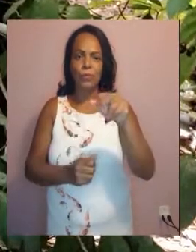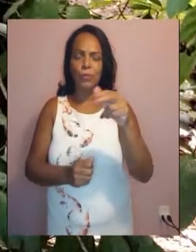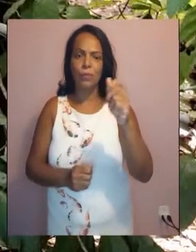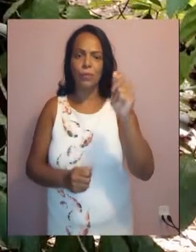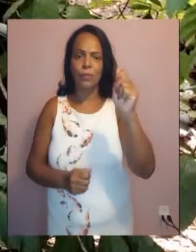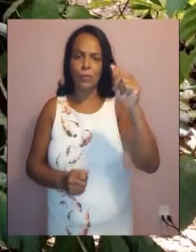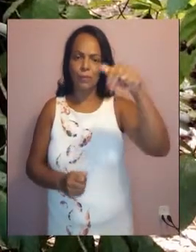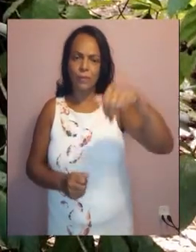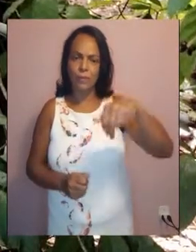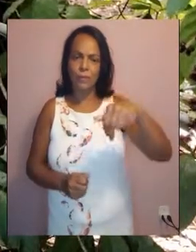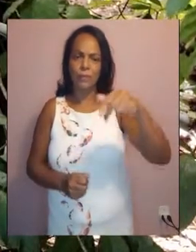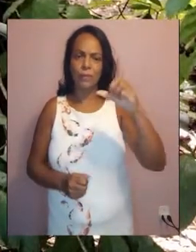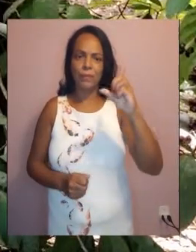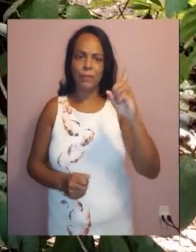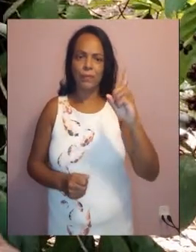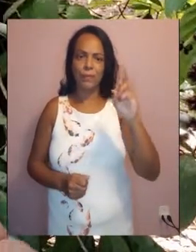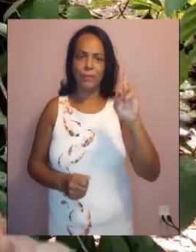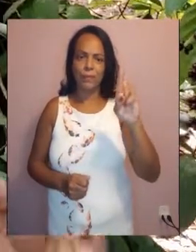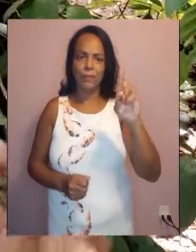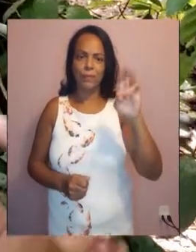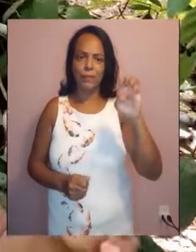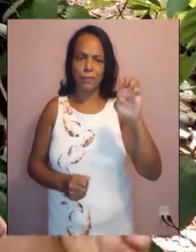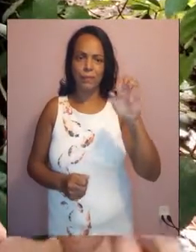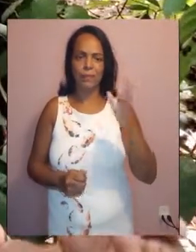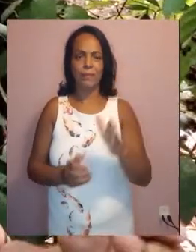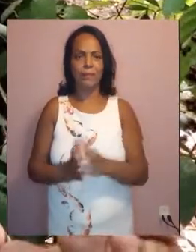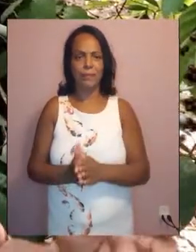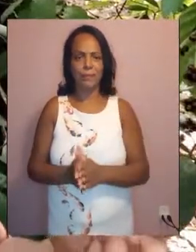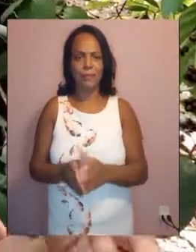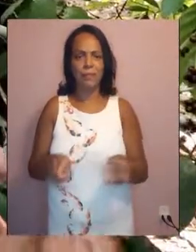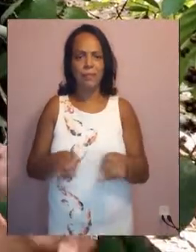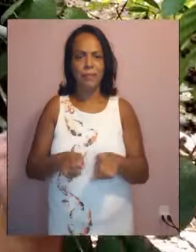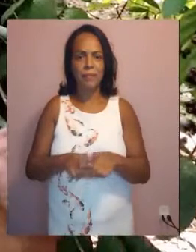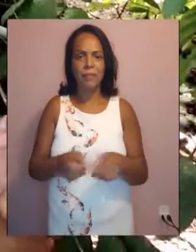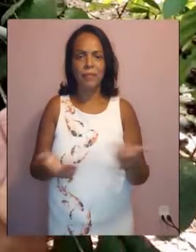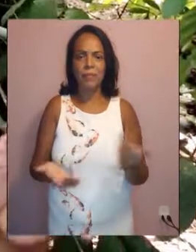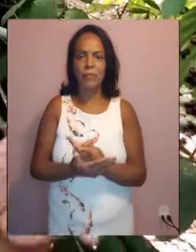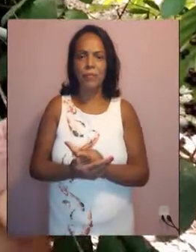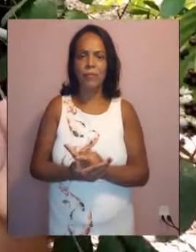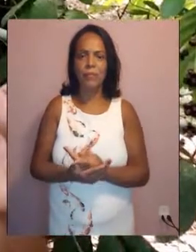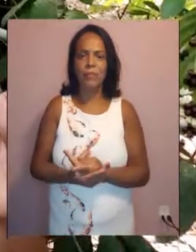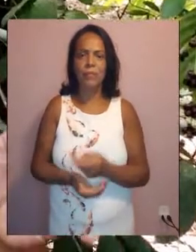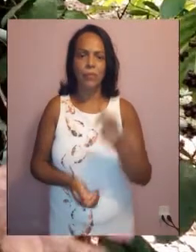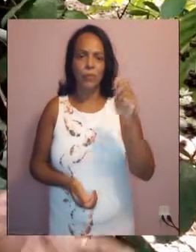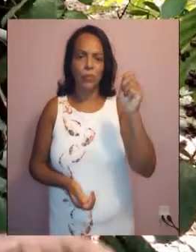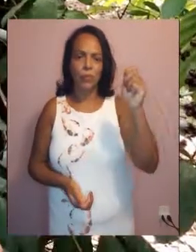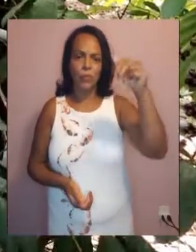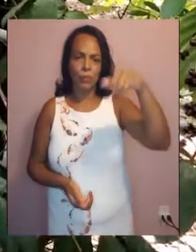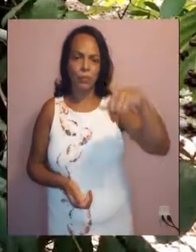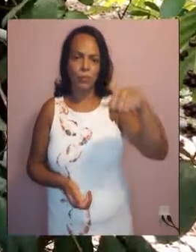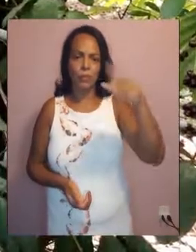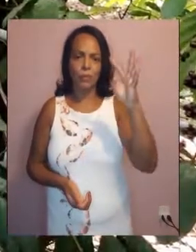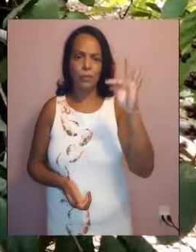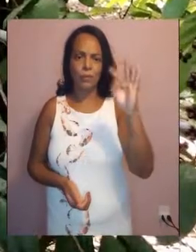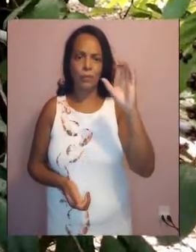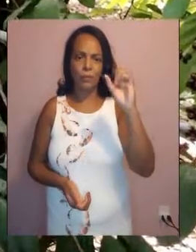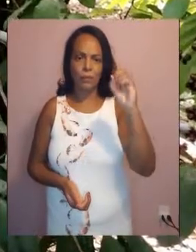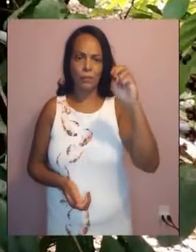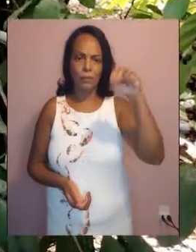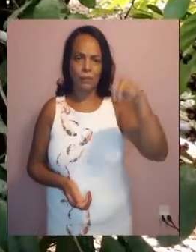né, do Irineu, que tinha a sua cabana, né, a sua casa de seringueiro,